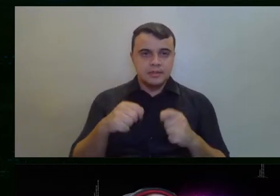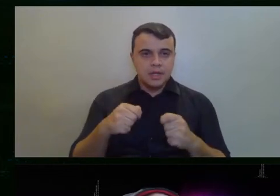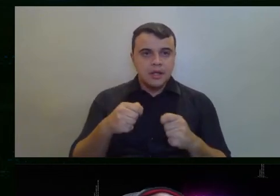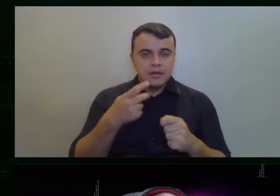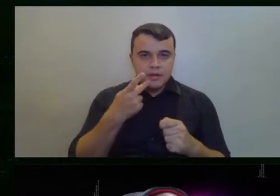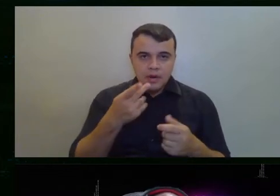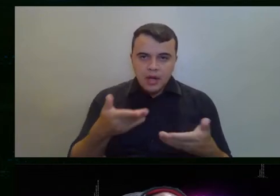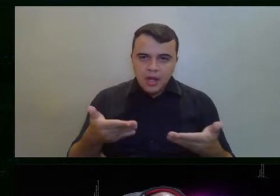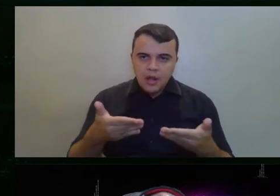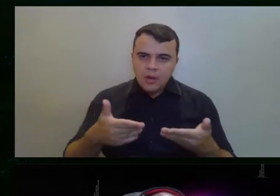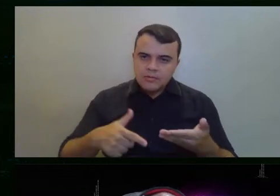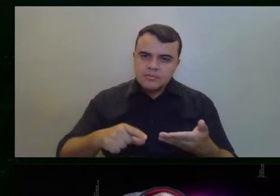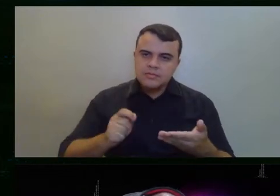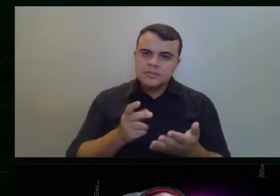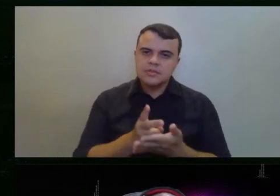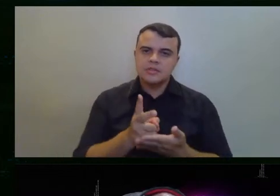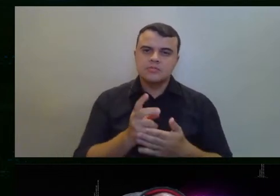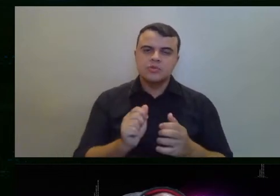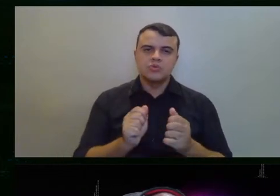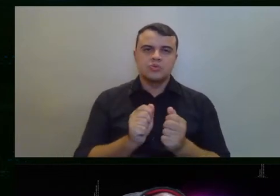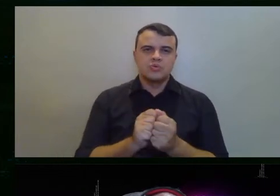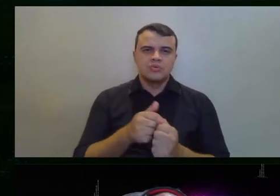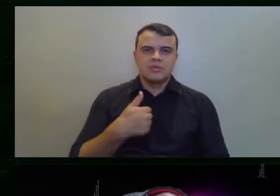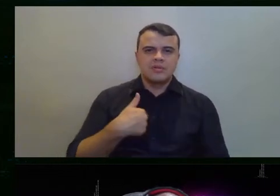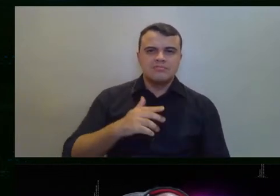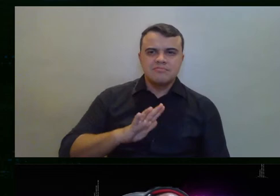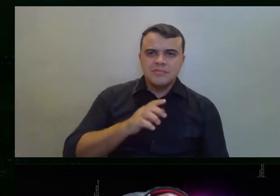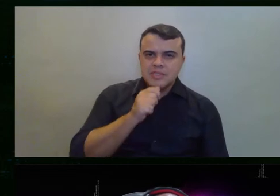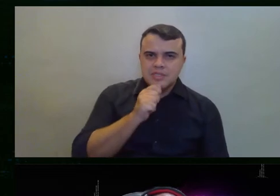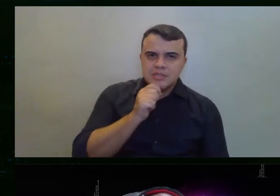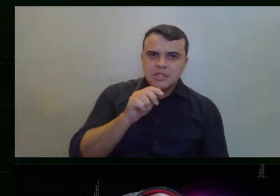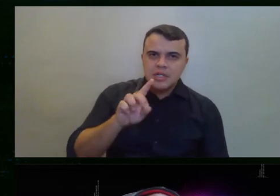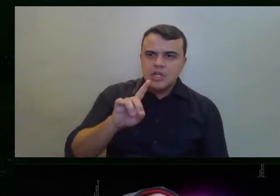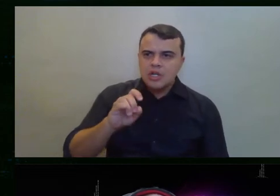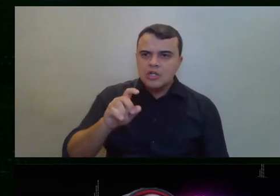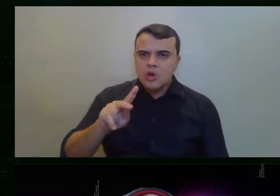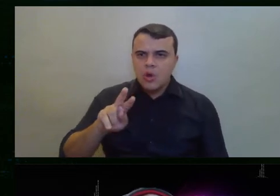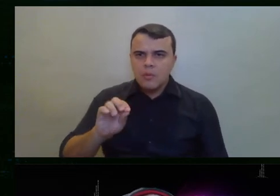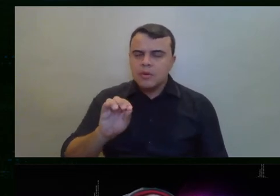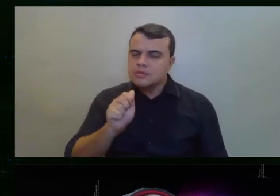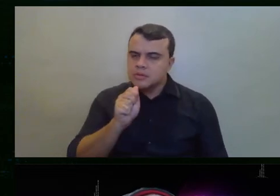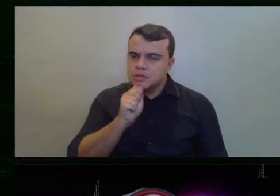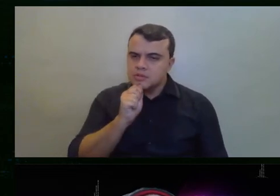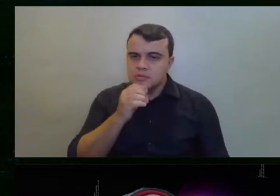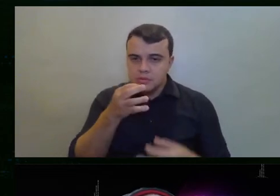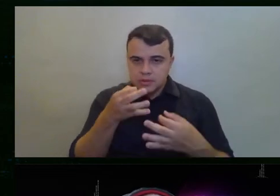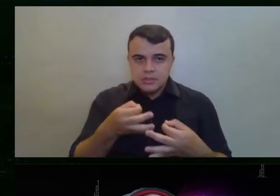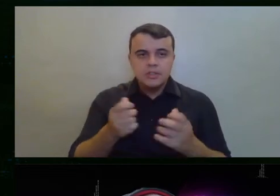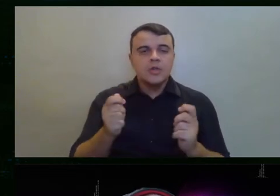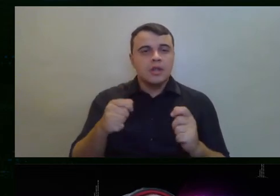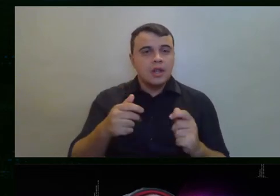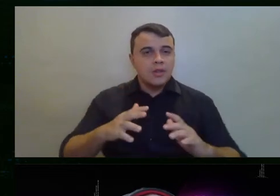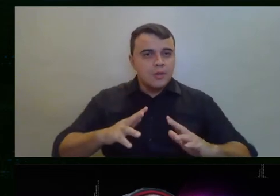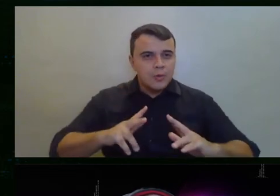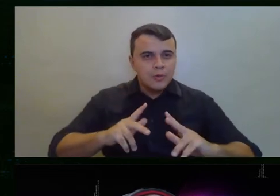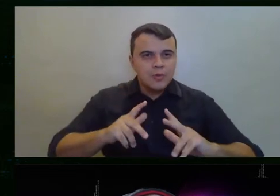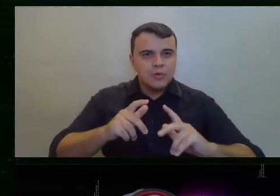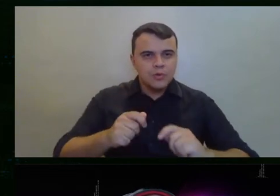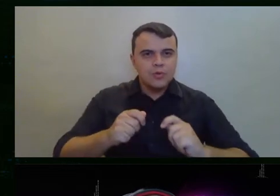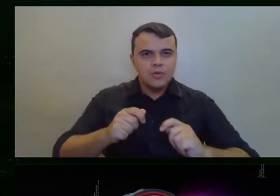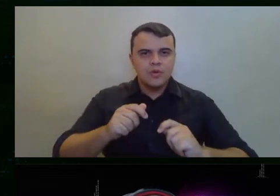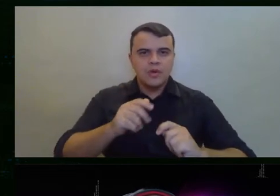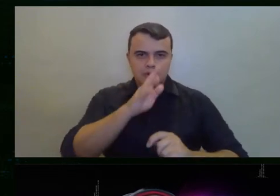é a lei que rege se você não entrar no pro não puder tá tudo certo mas pegue o que tudo que a gente tem de frio